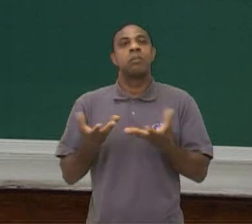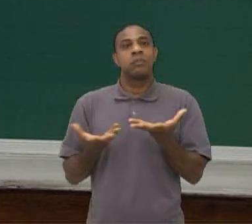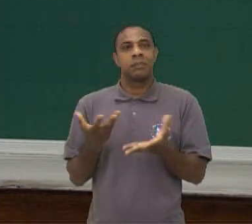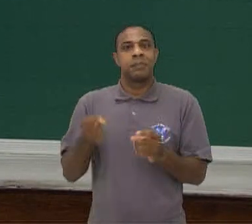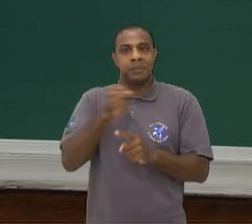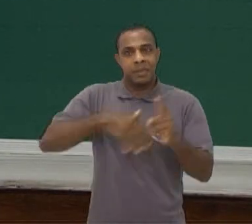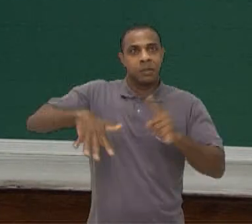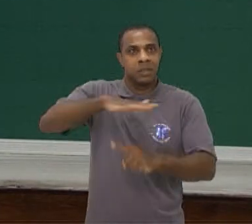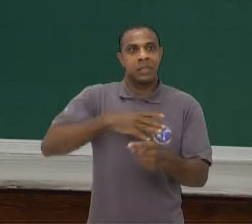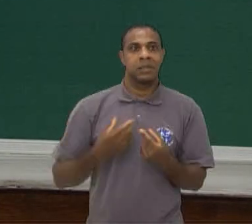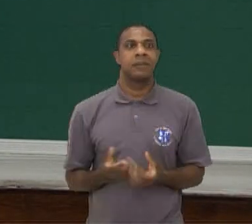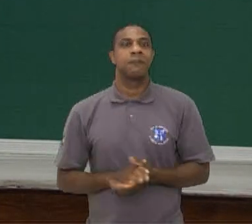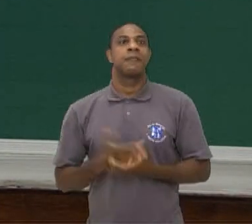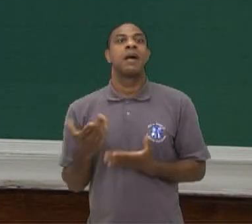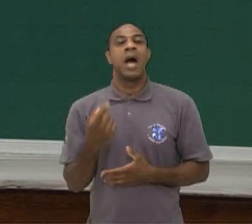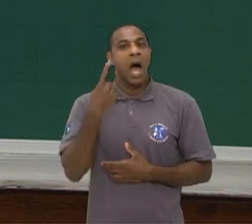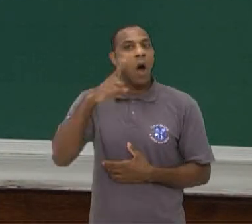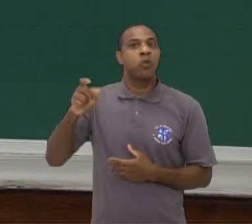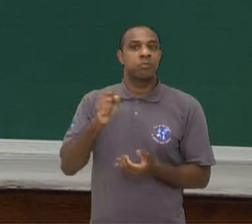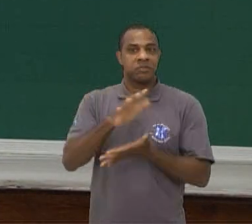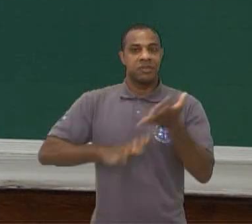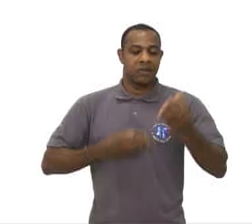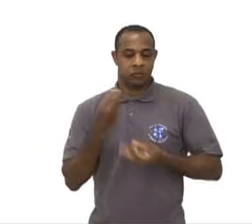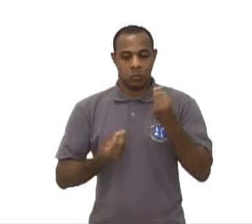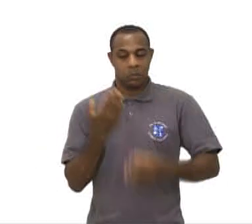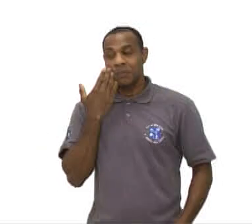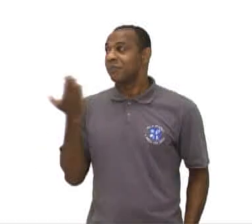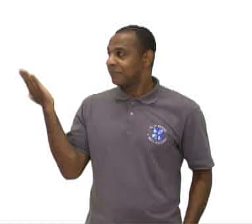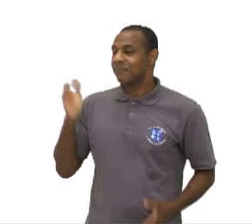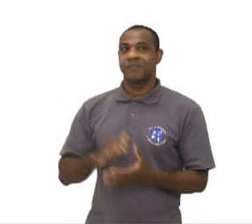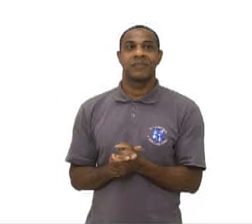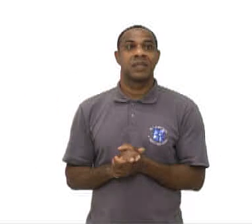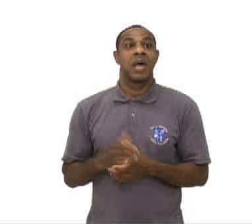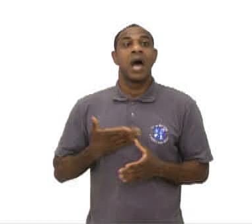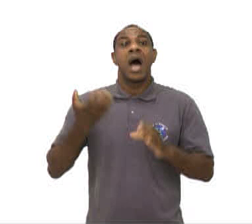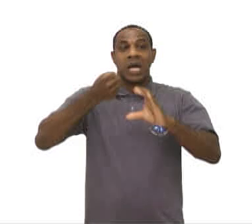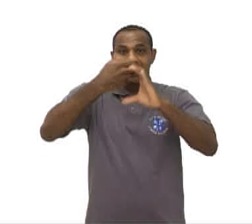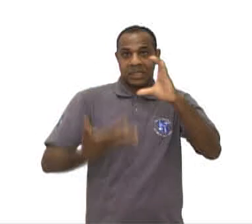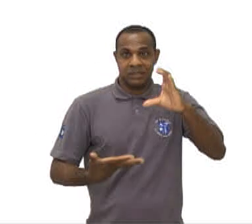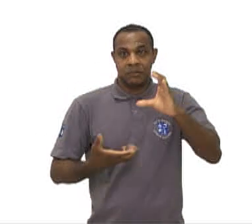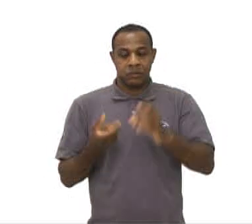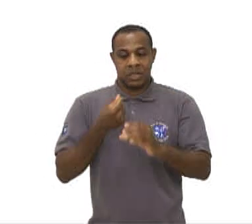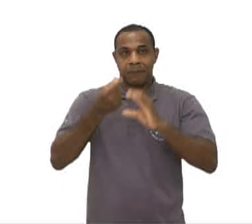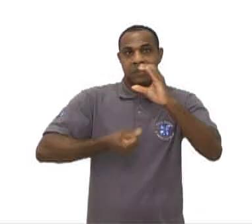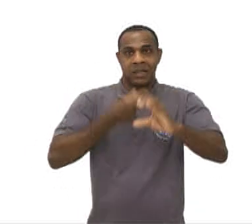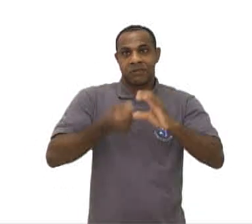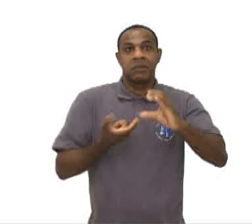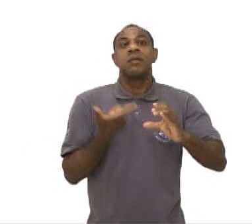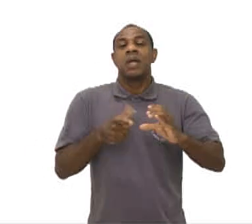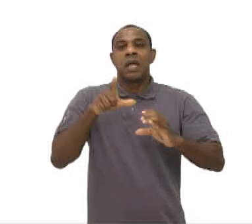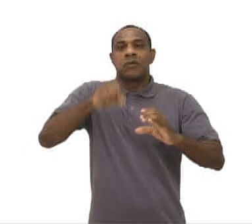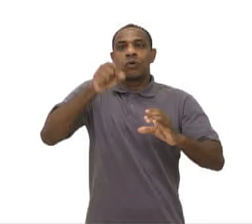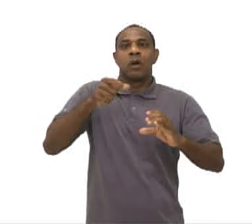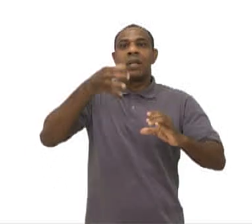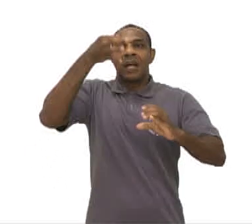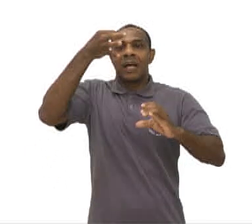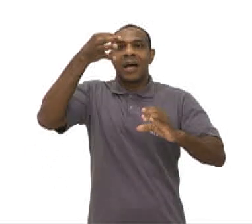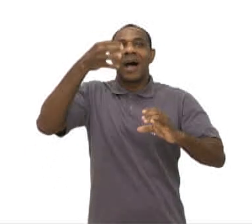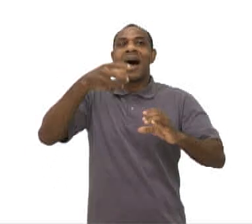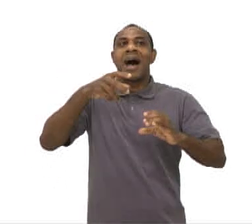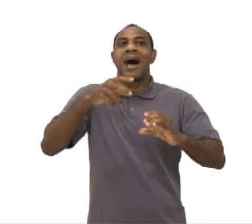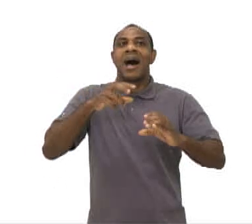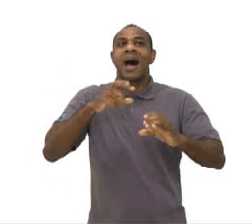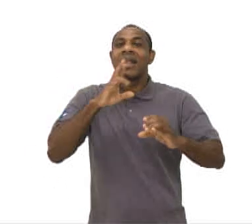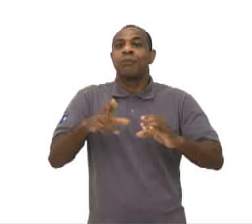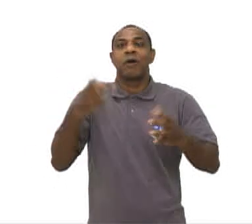sociedade. Vamos para a nossa última atividade sobre o Marx. Considerando as características do capitalismo, assinale a alternativa